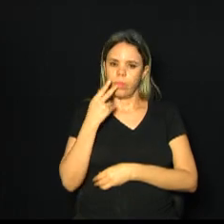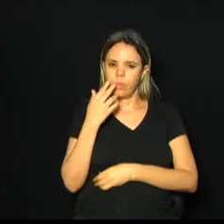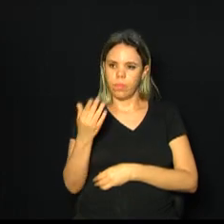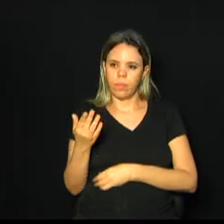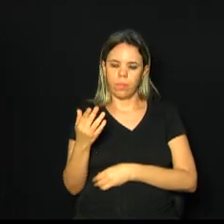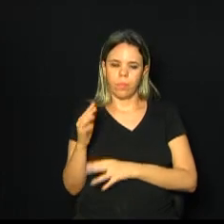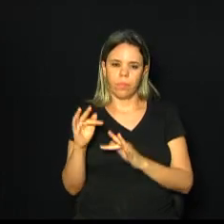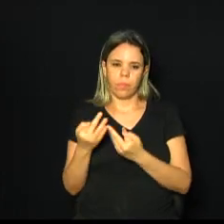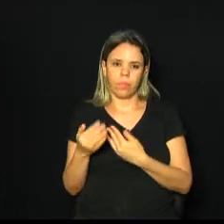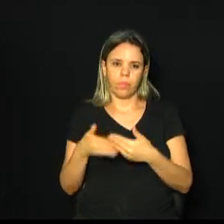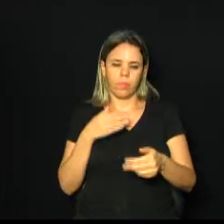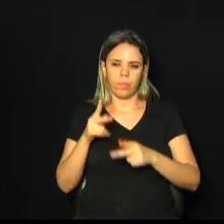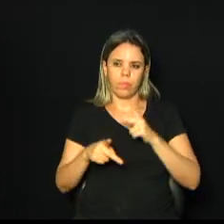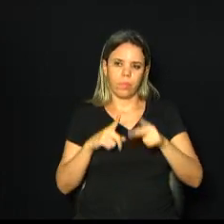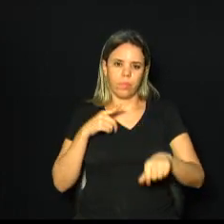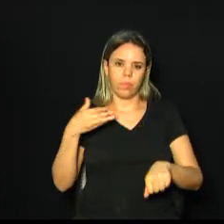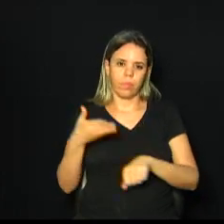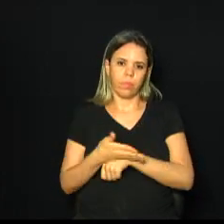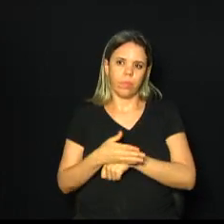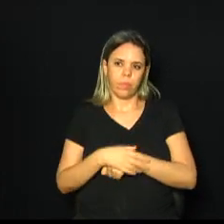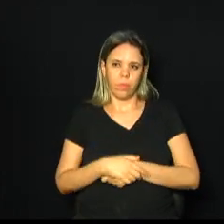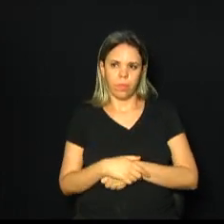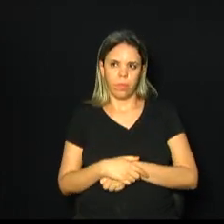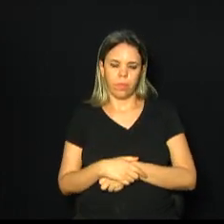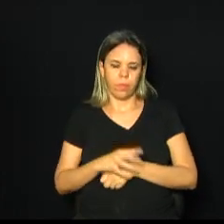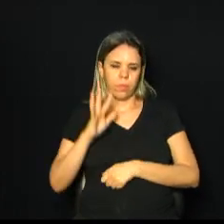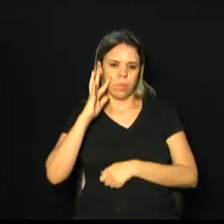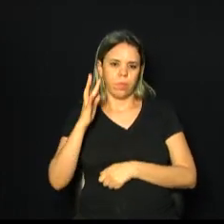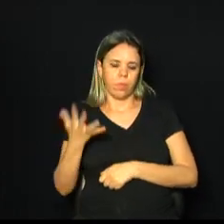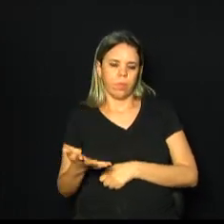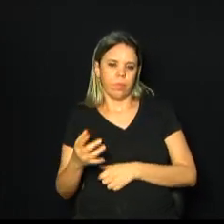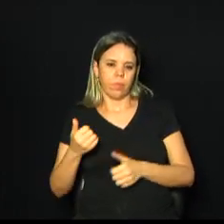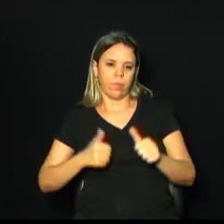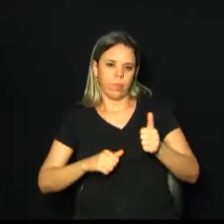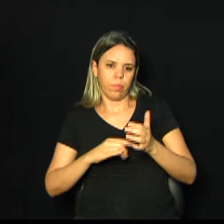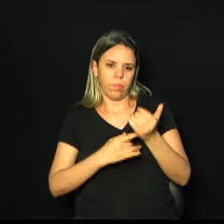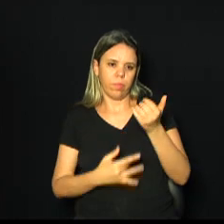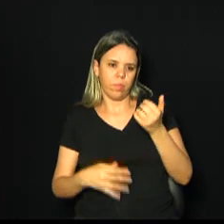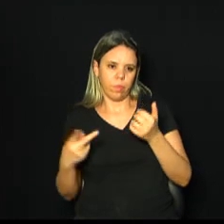que qualquer um tenha acesso ao resultado do exame dele.